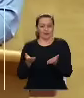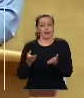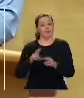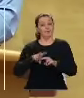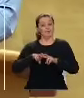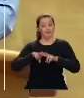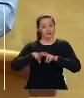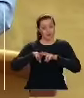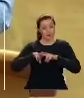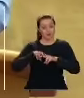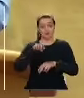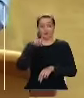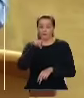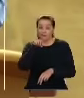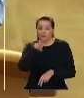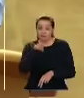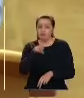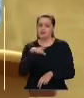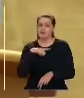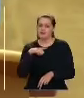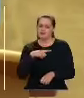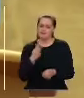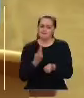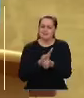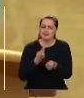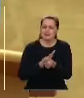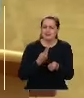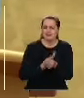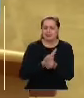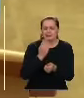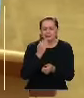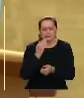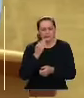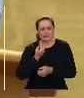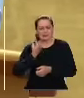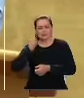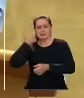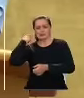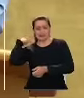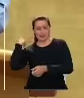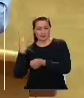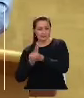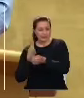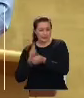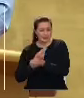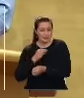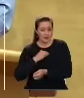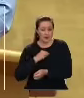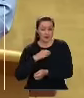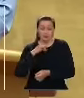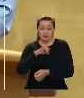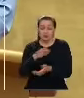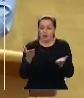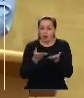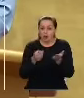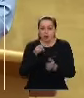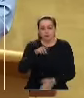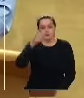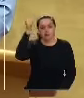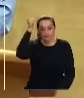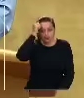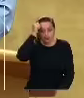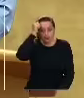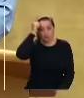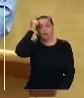você cometeu erros grotescos no seu passado, se agora você está arrependido, Deus está vendo uma pessoa